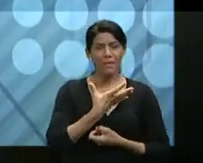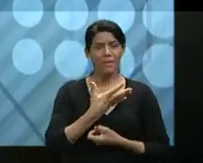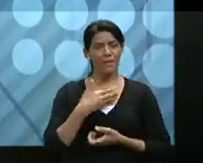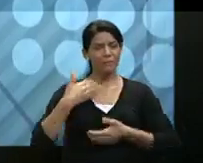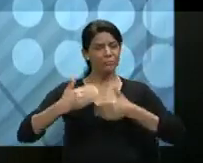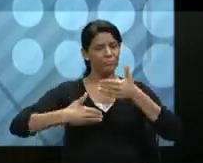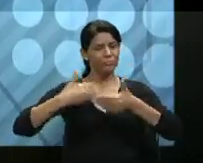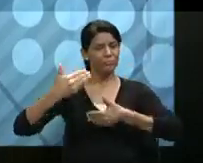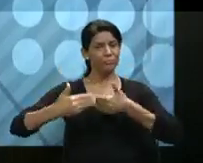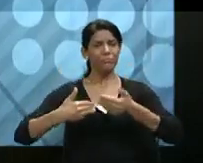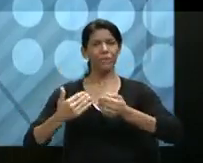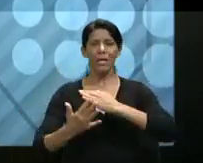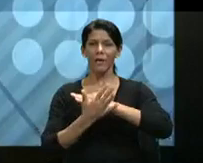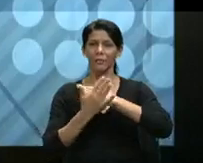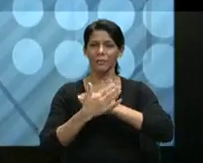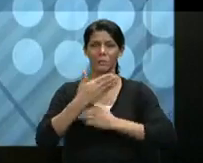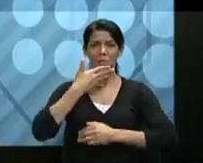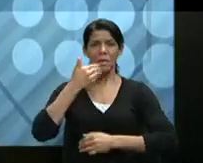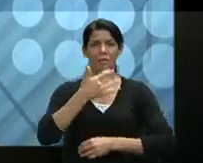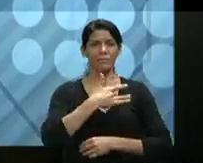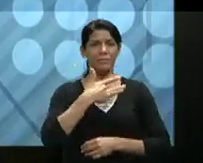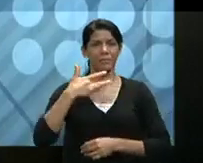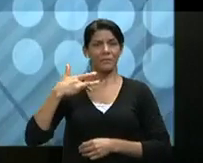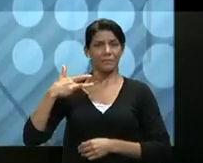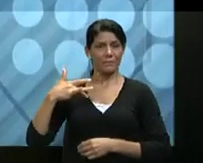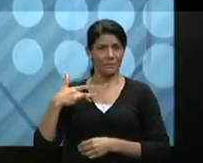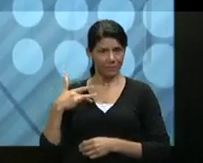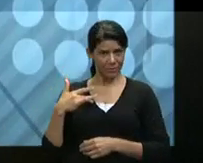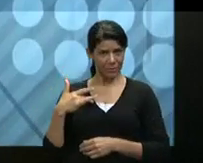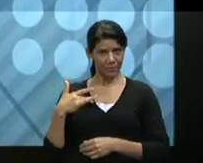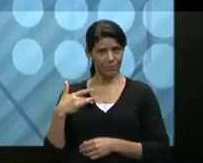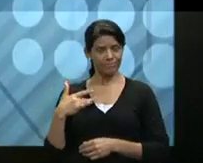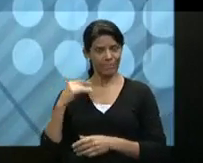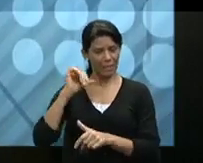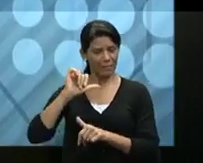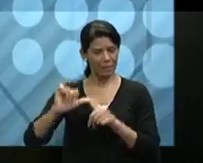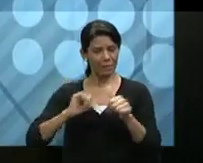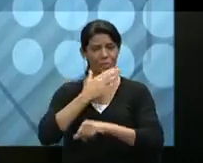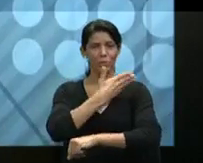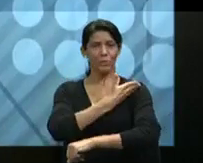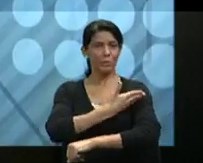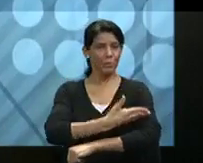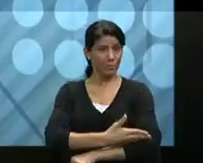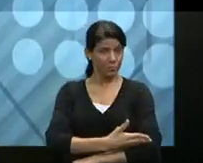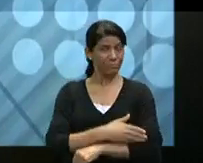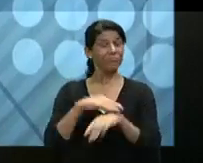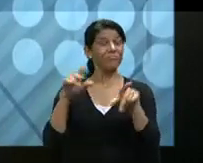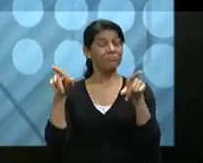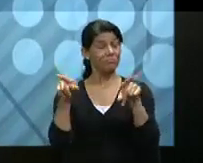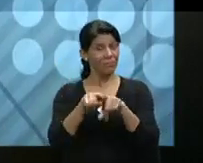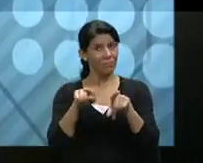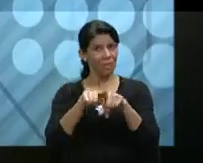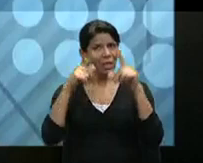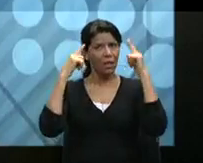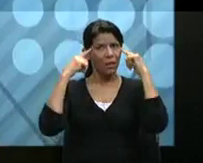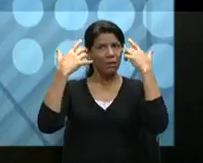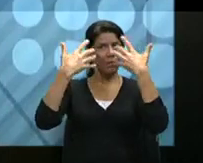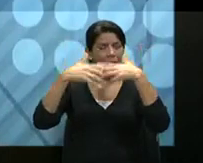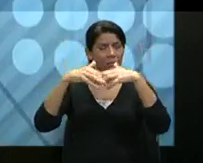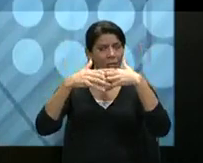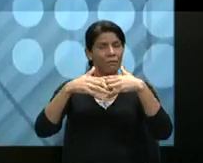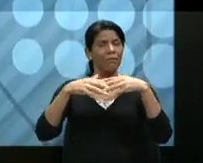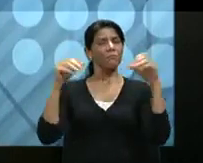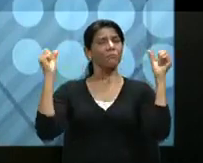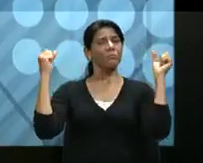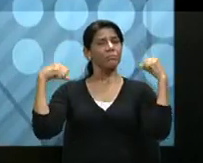e assim toda a vida dessa criança muda, mudando a sua rotina, mudando os seus hábitos. E também mentalmente, que a educação física